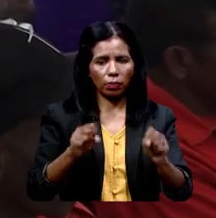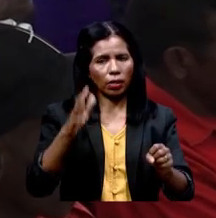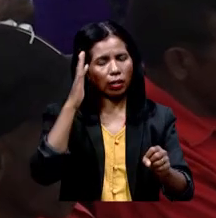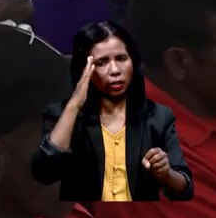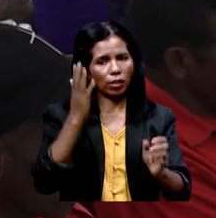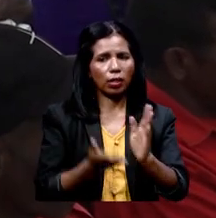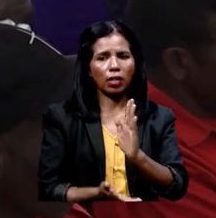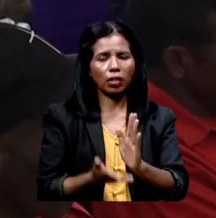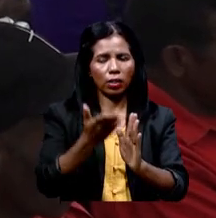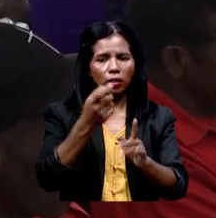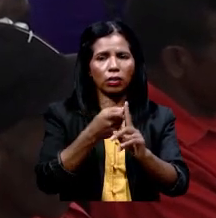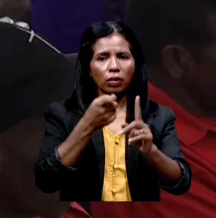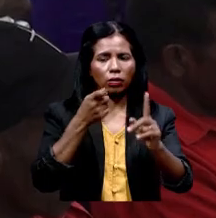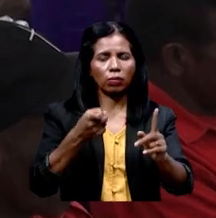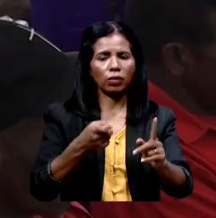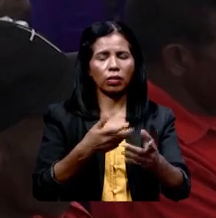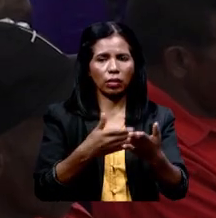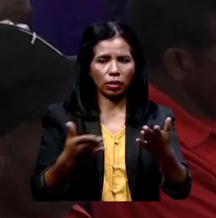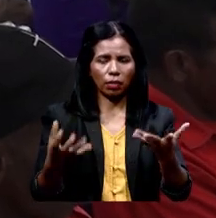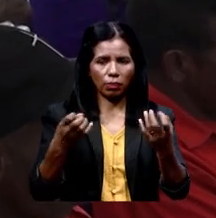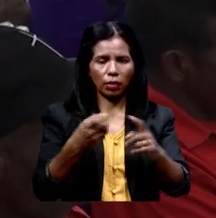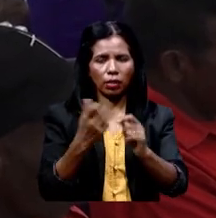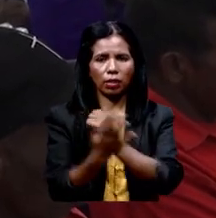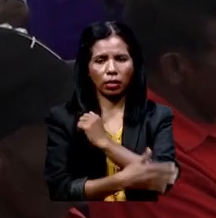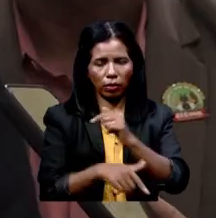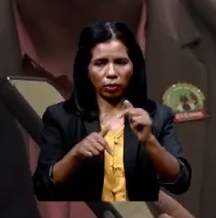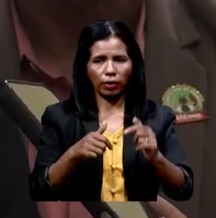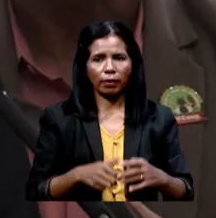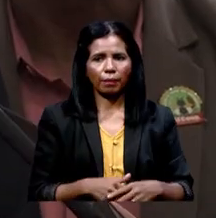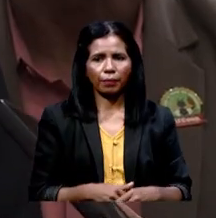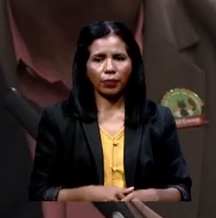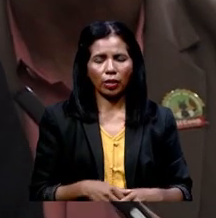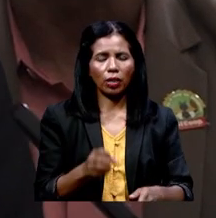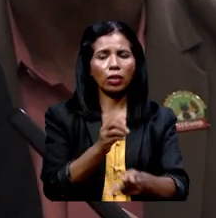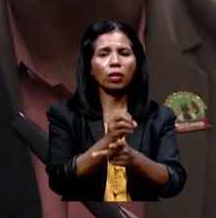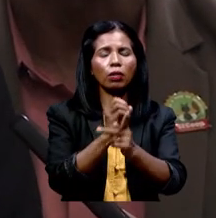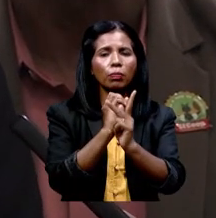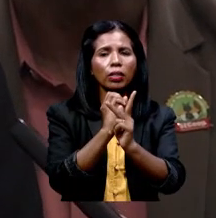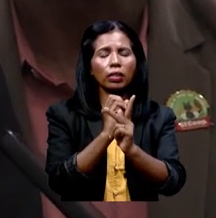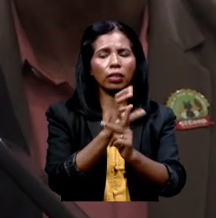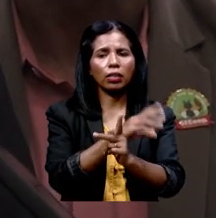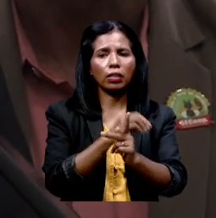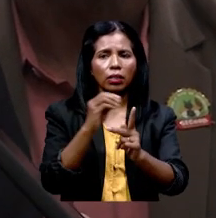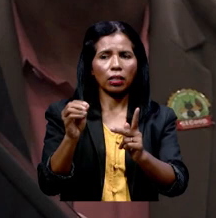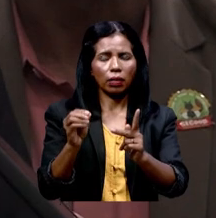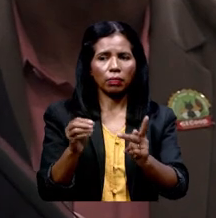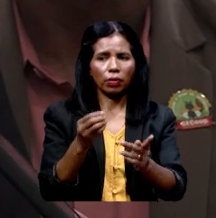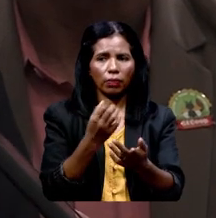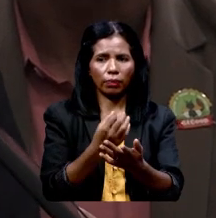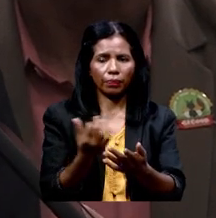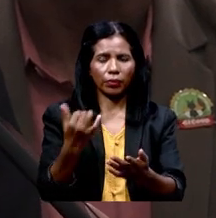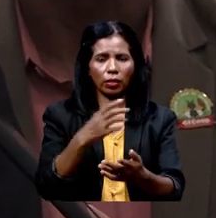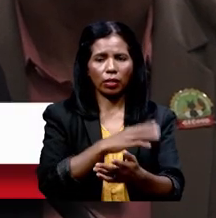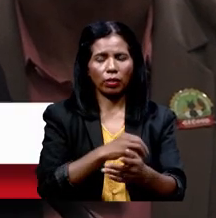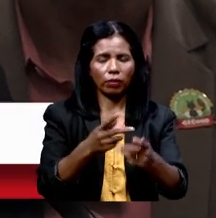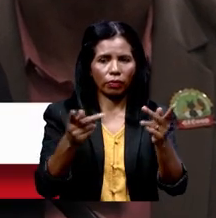hasa e produção, lihusi produto oioin e harailaran. Ia mosia cooperativas agrícola, ia